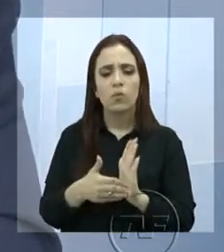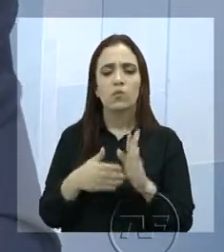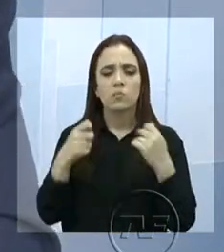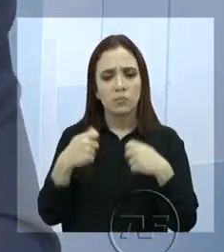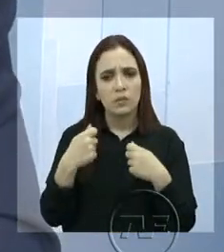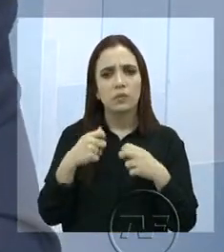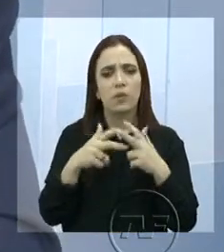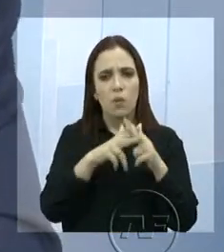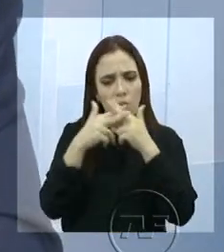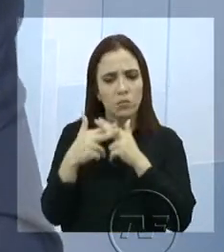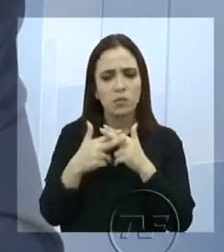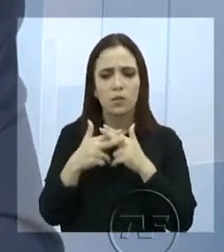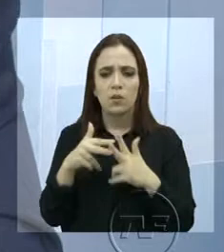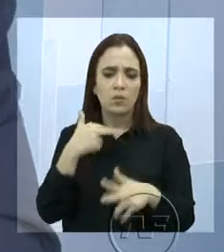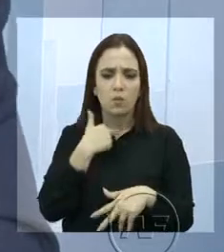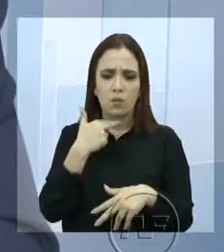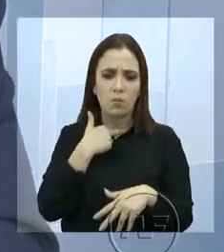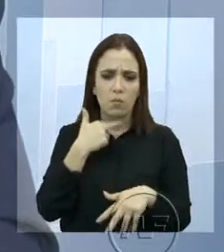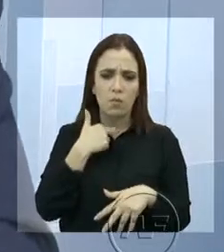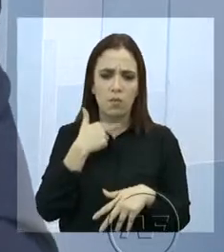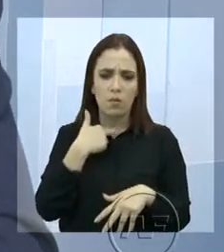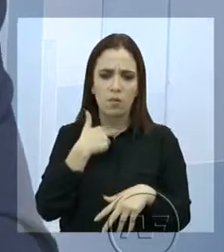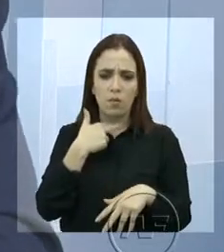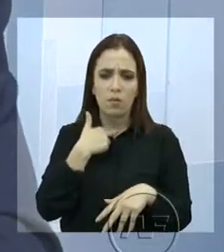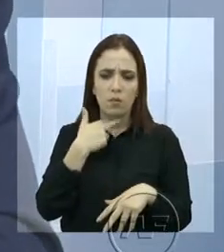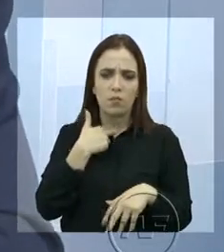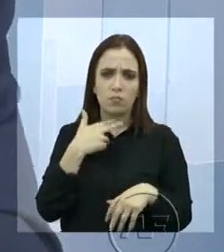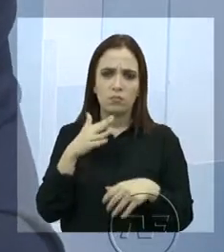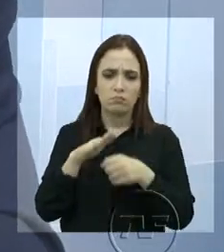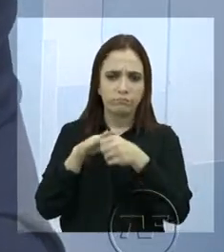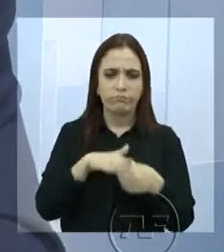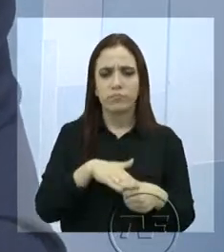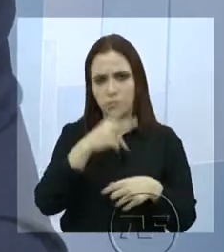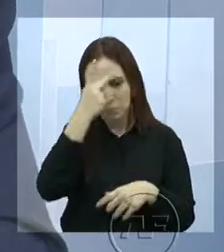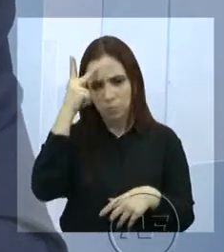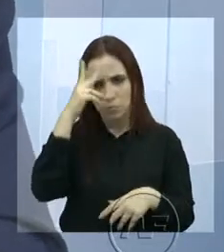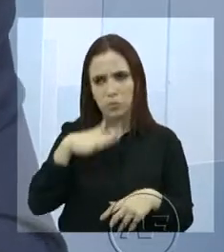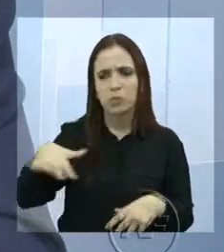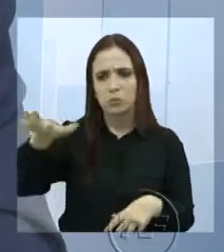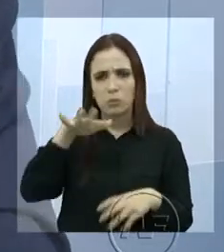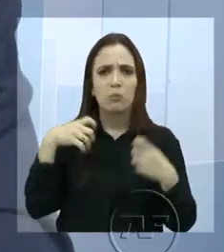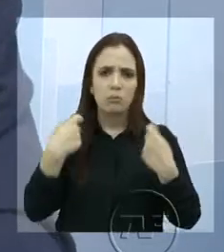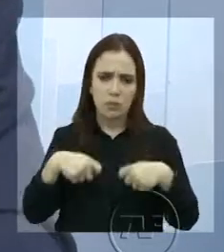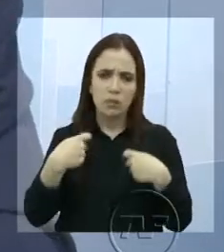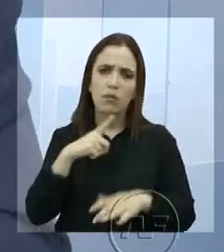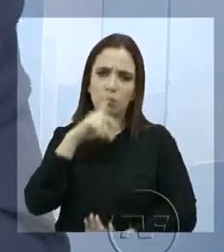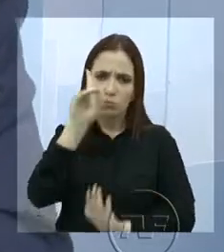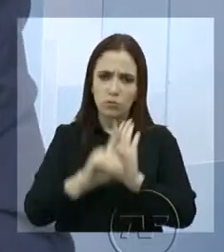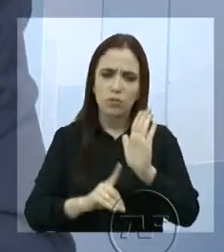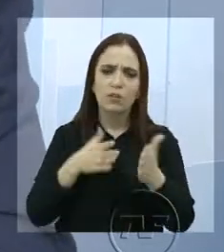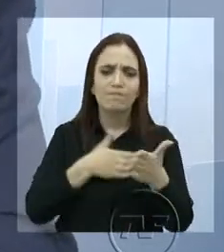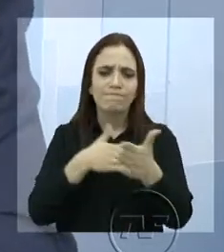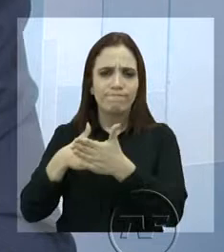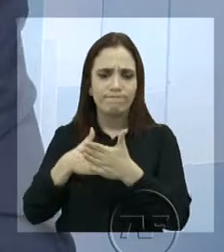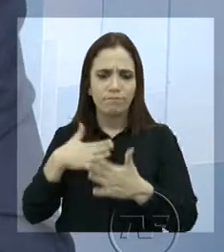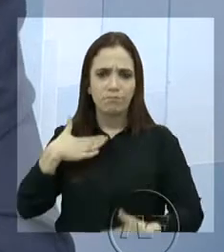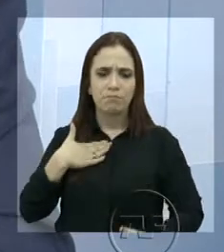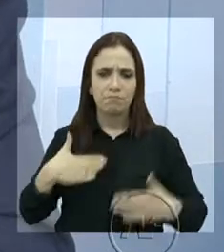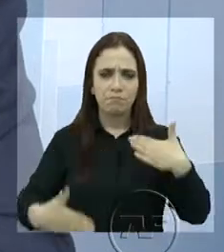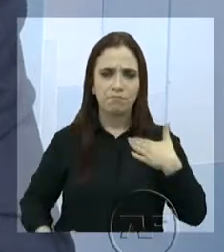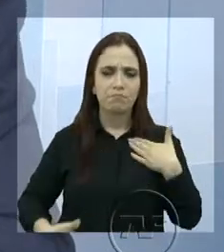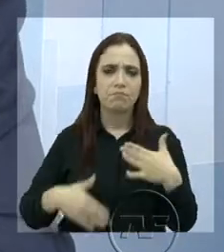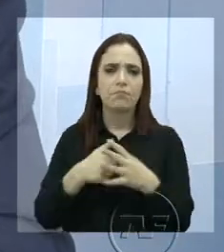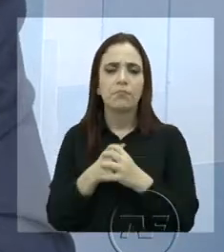precisa ser melhorado porque ele não pode deixar de lado essa parcela considerável da população que tem limitações de